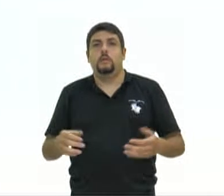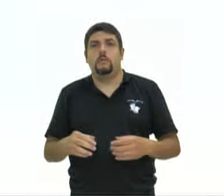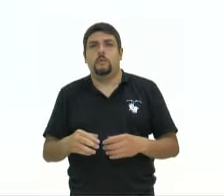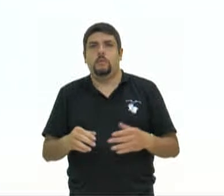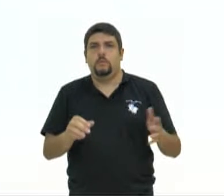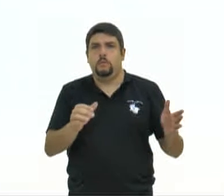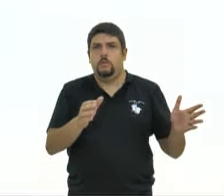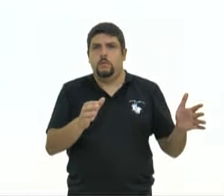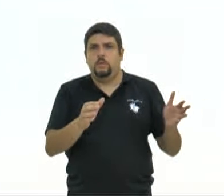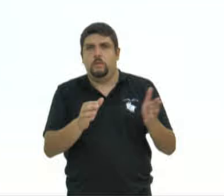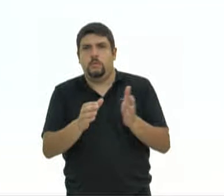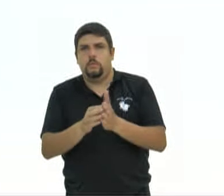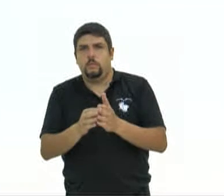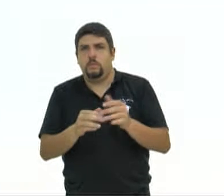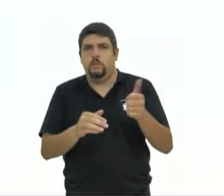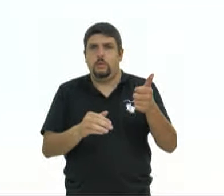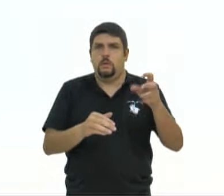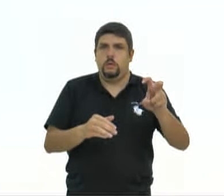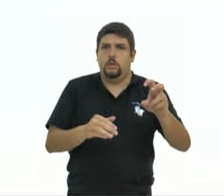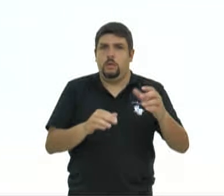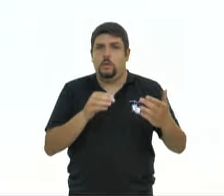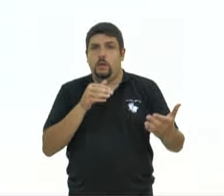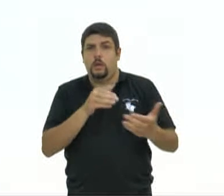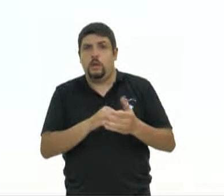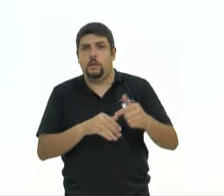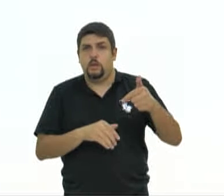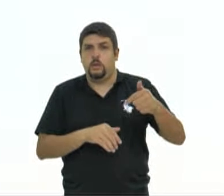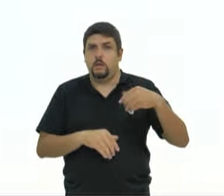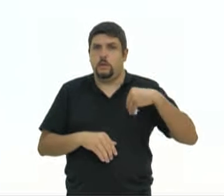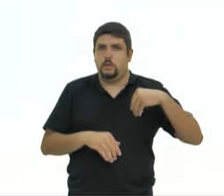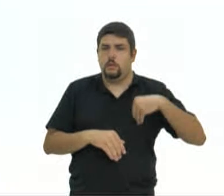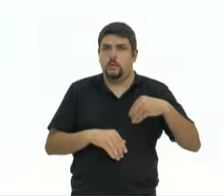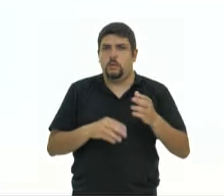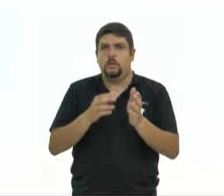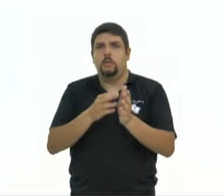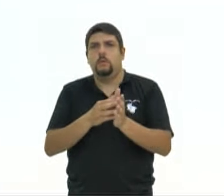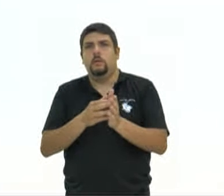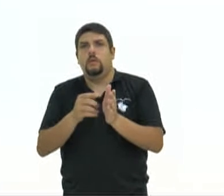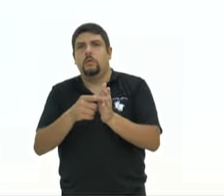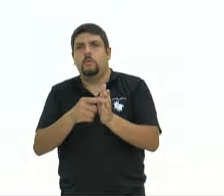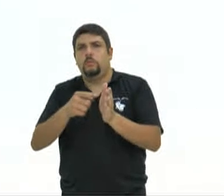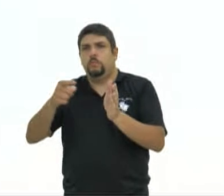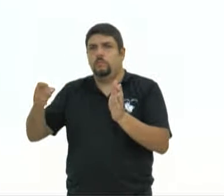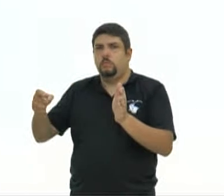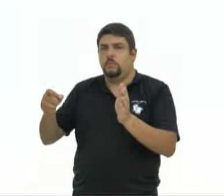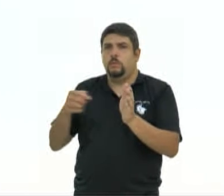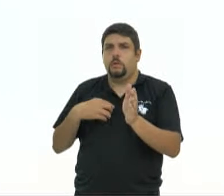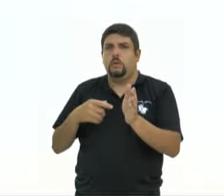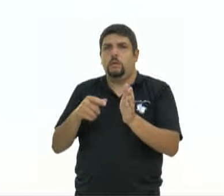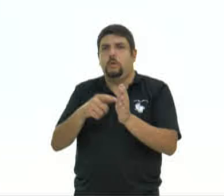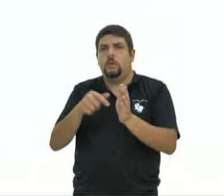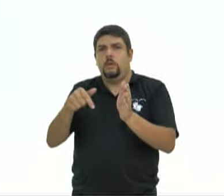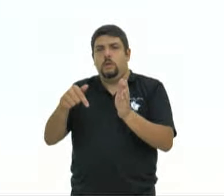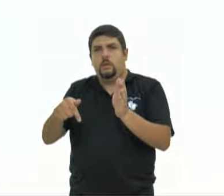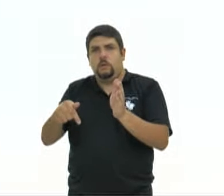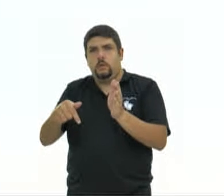até 7 salários mínimos e eu tenho 15 funcionários de 7